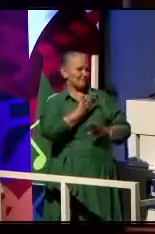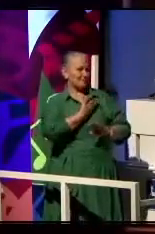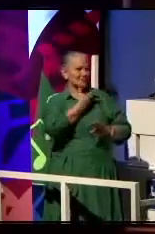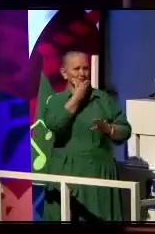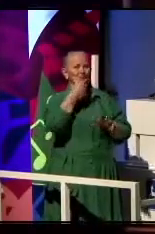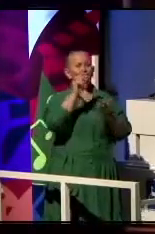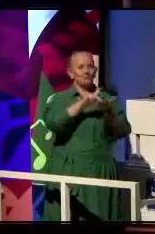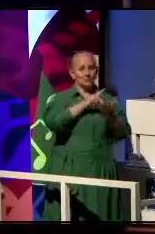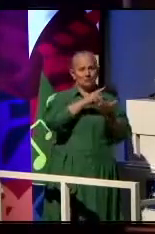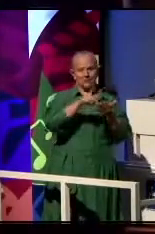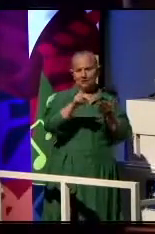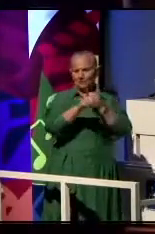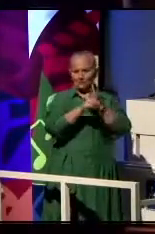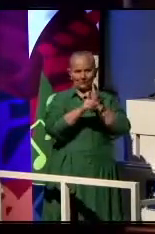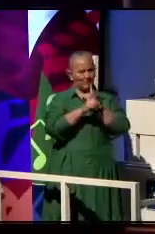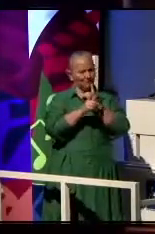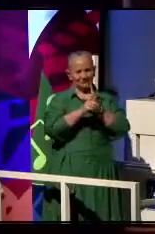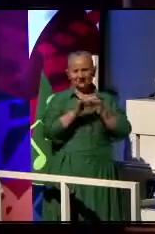mesmo.